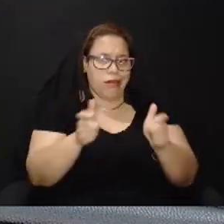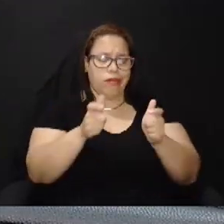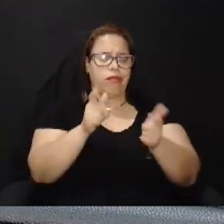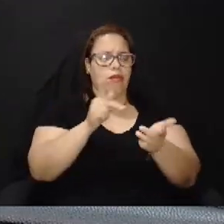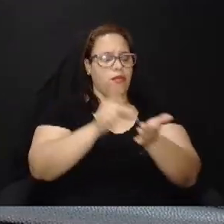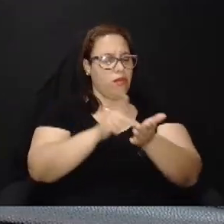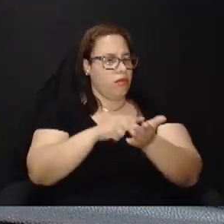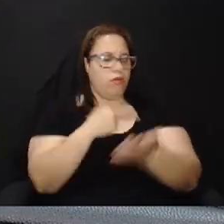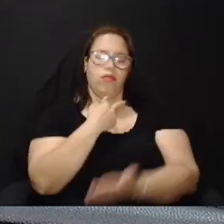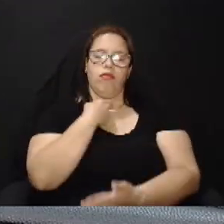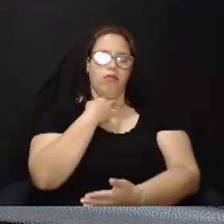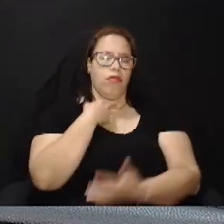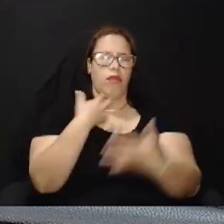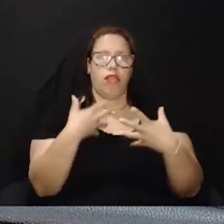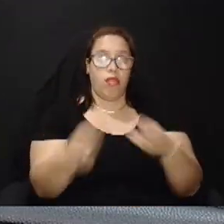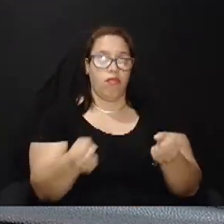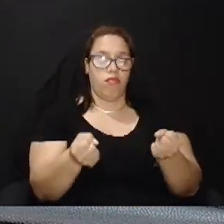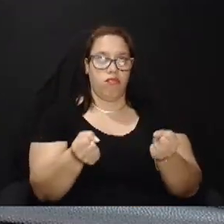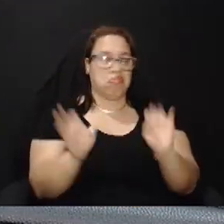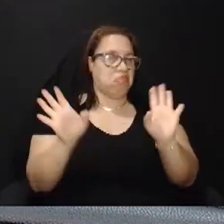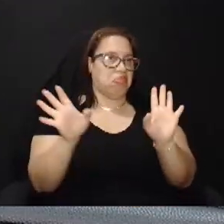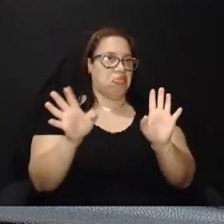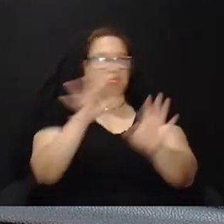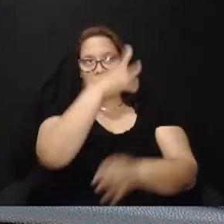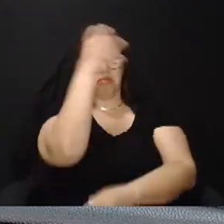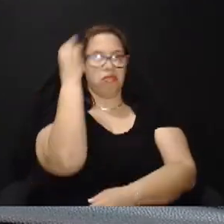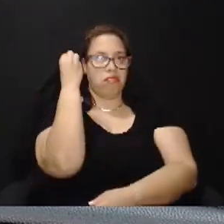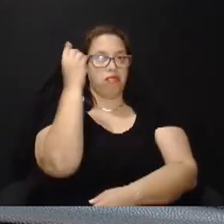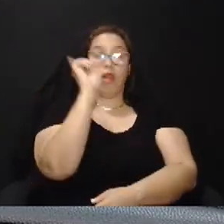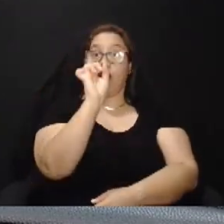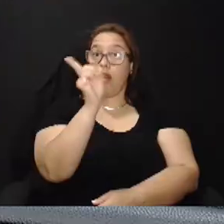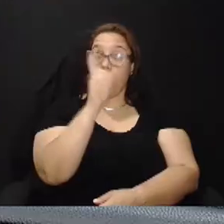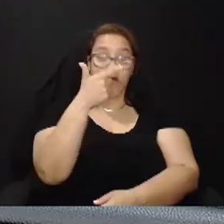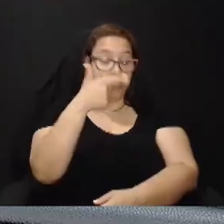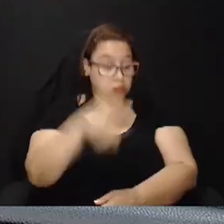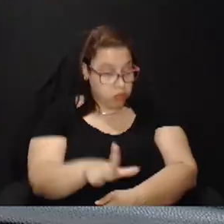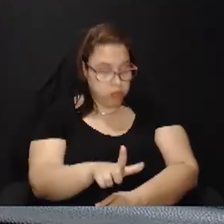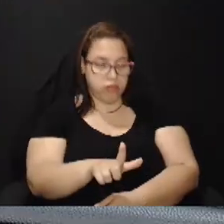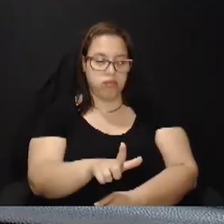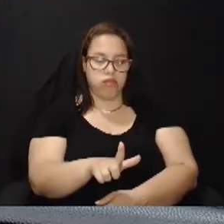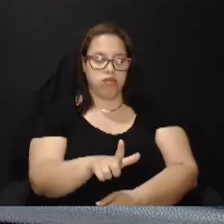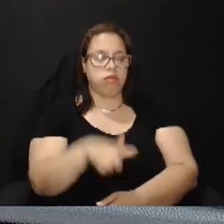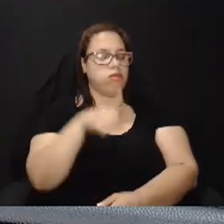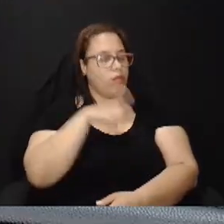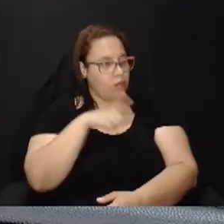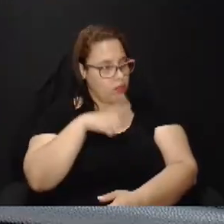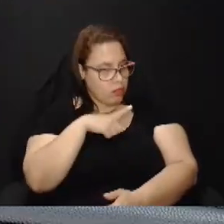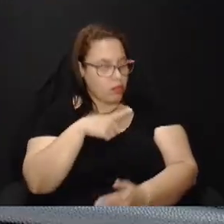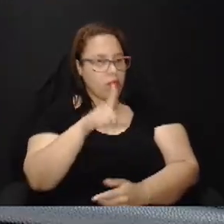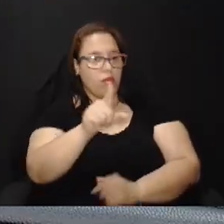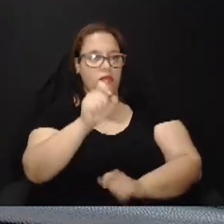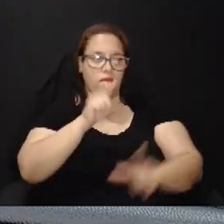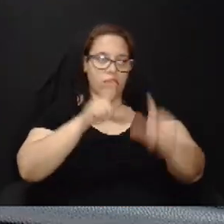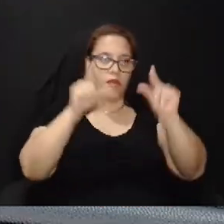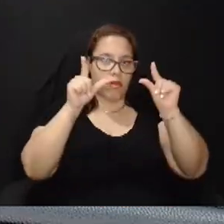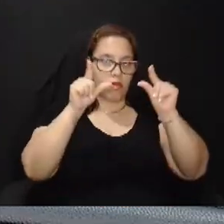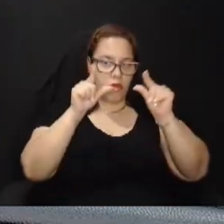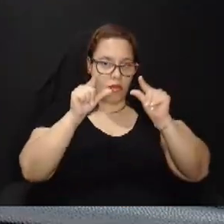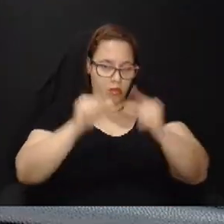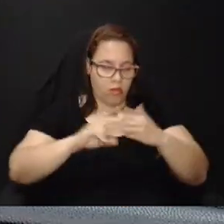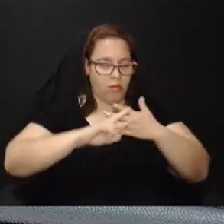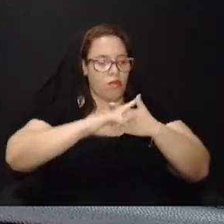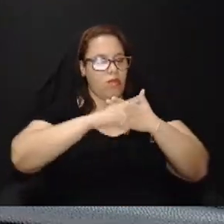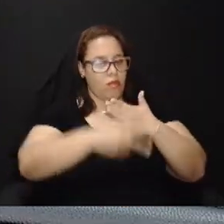pode admitir. E, mais uma vez, reforço, existem maneiras de diminuir o impacto dessa